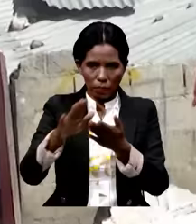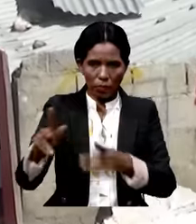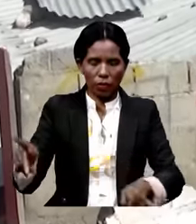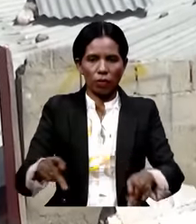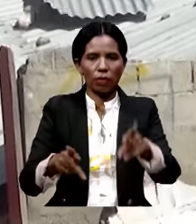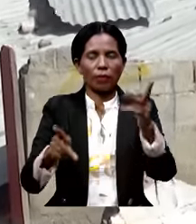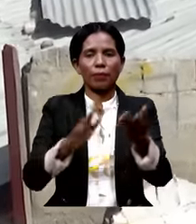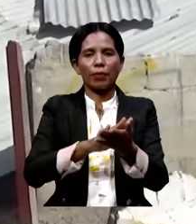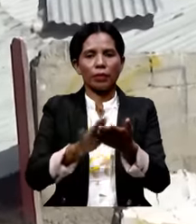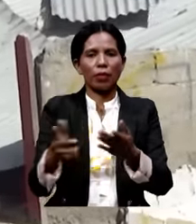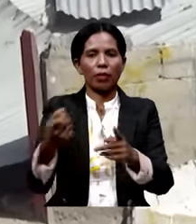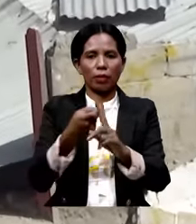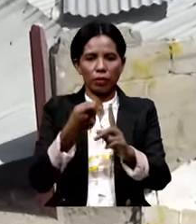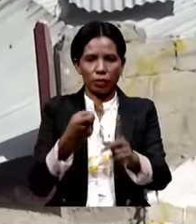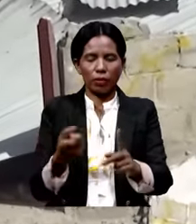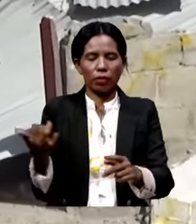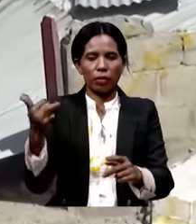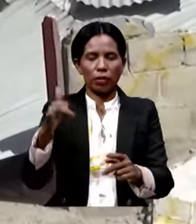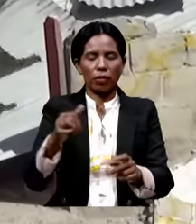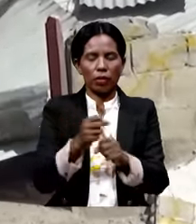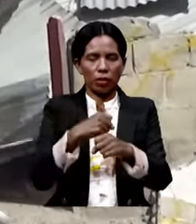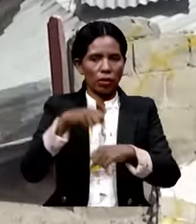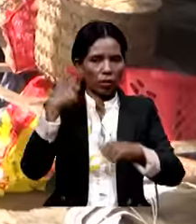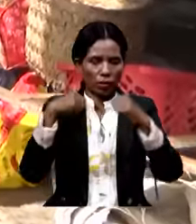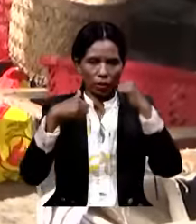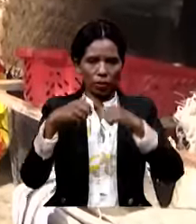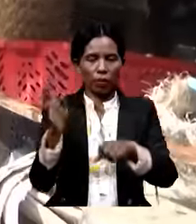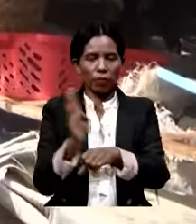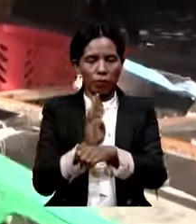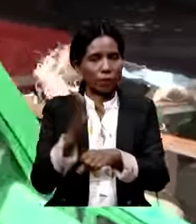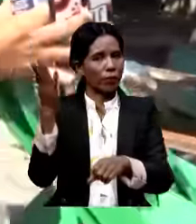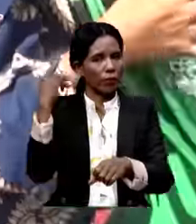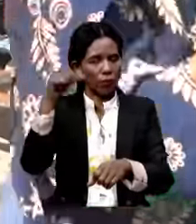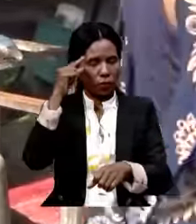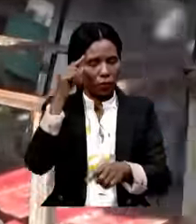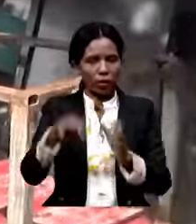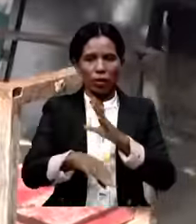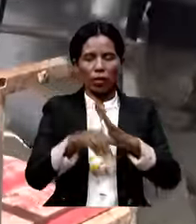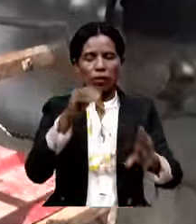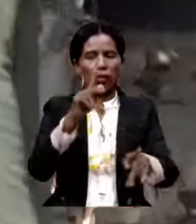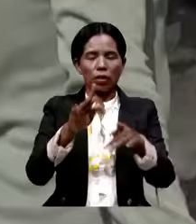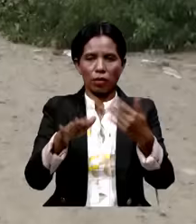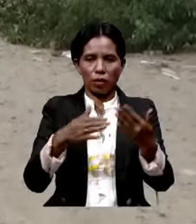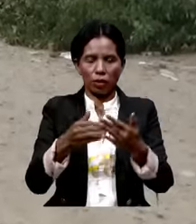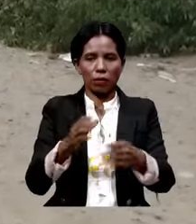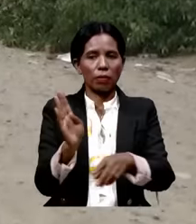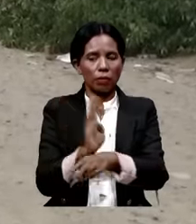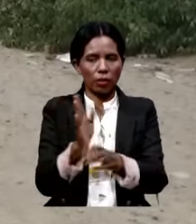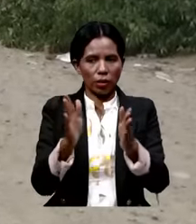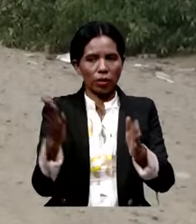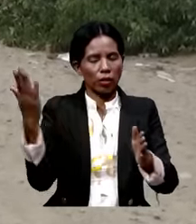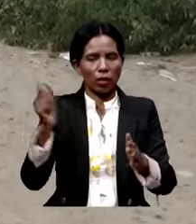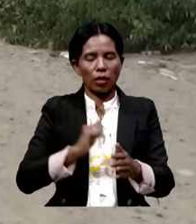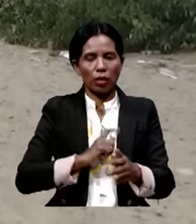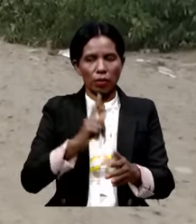bando cidadão sira usa espaço público onde halau atividade e negócio. Antes ne governo Hassai ona comunidade no vendedor sira e a área